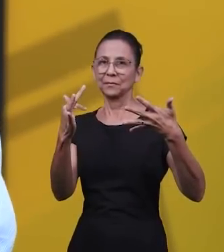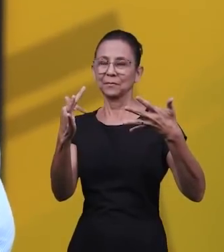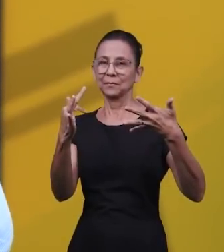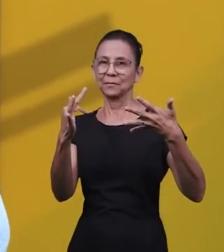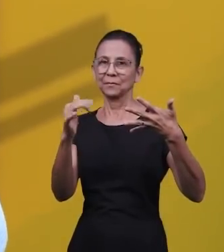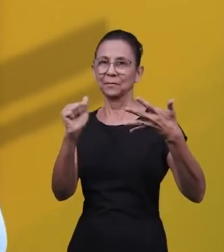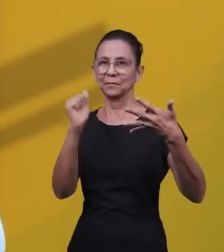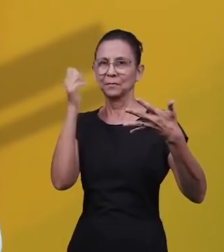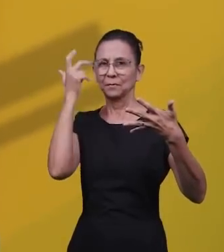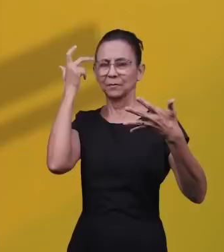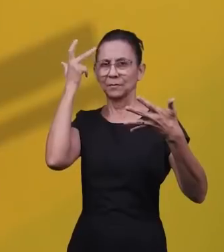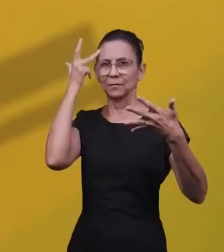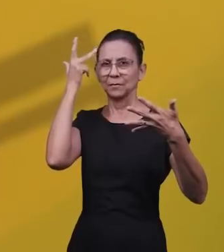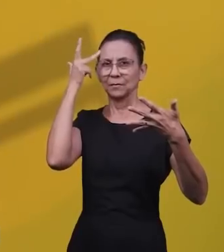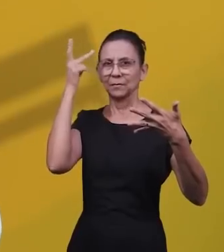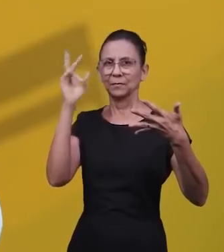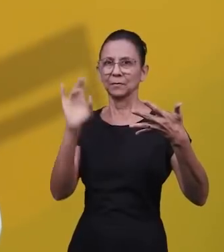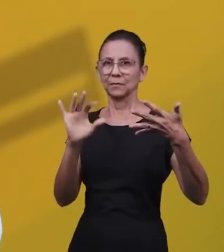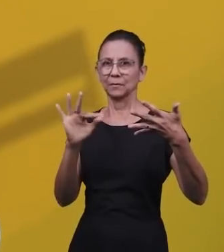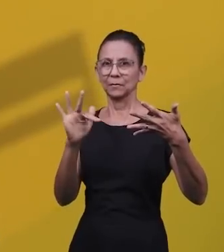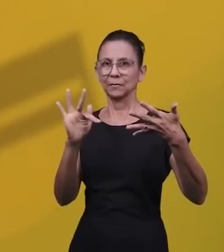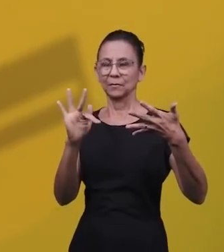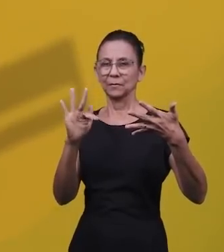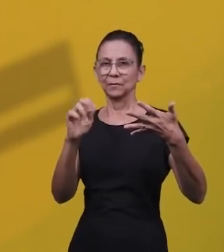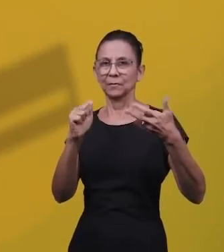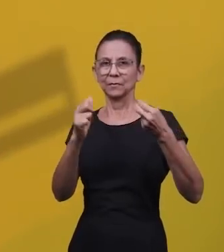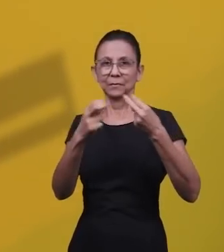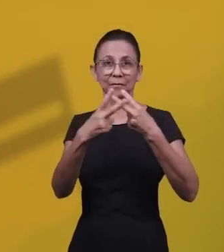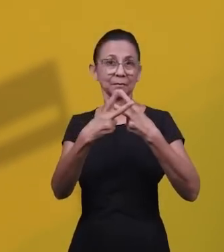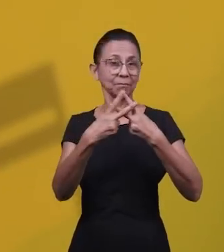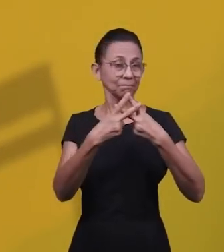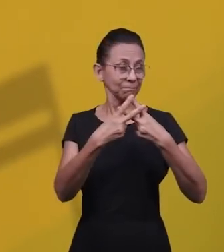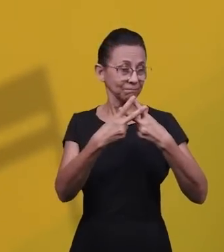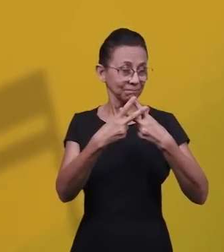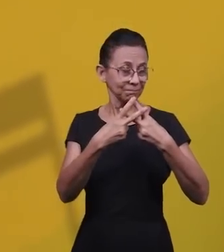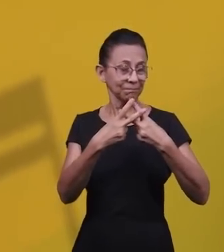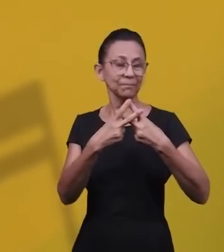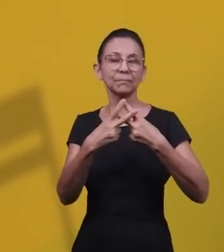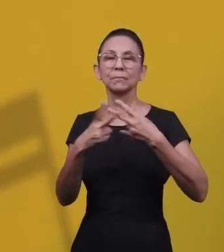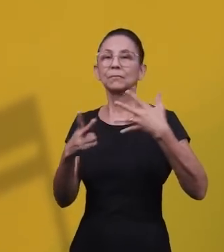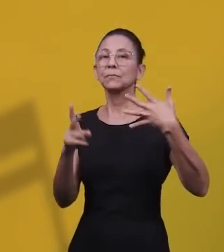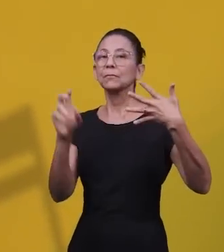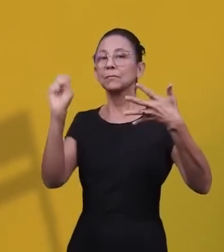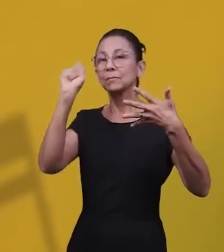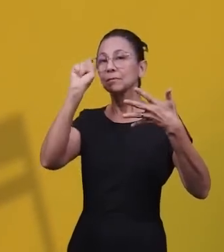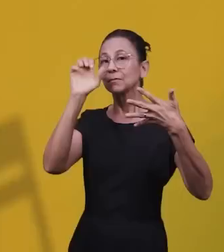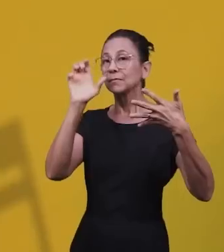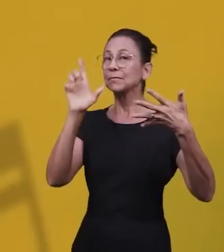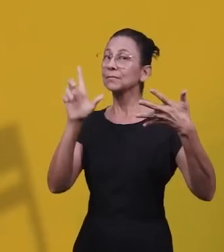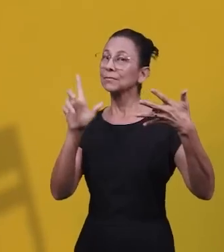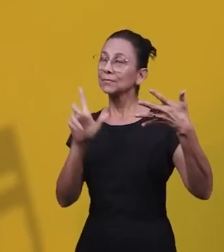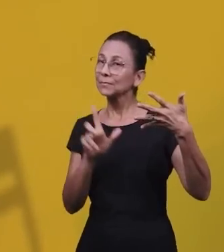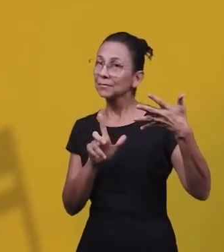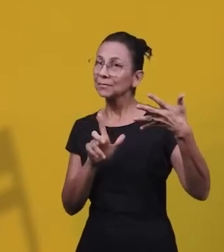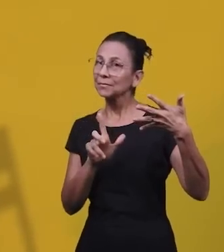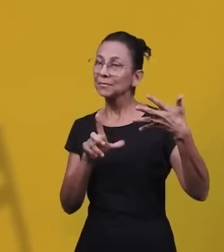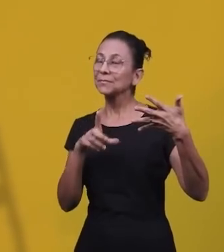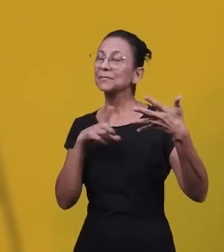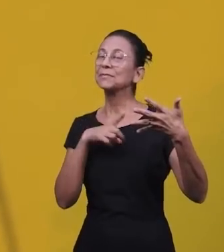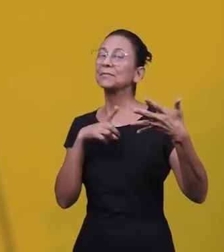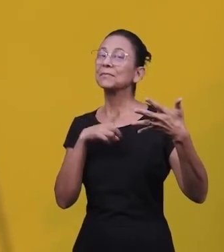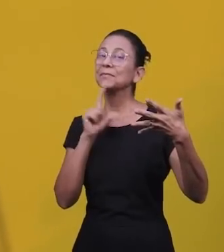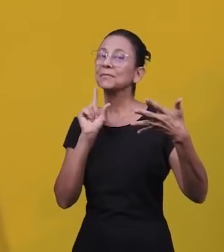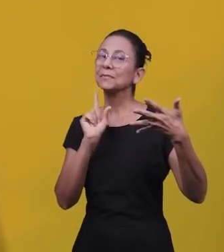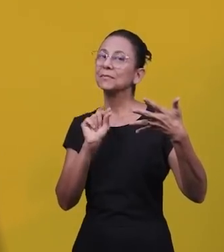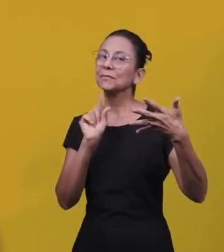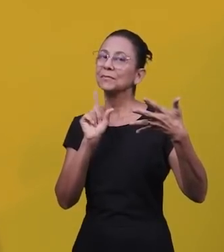Fá natural, Fá sustenido, a nota Sol e vamos